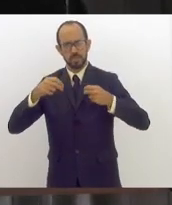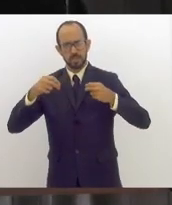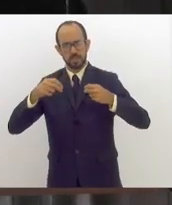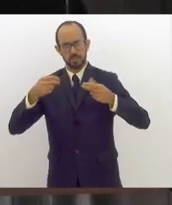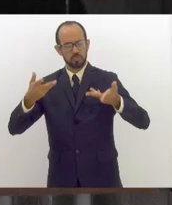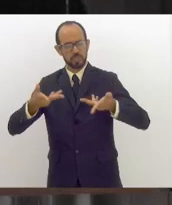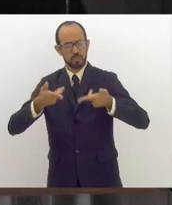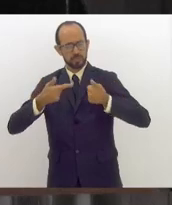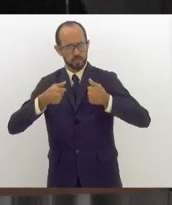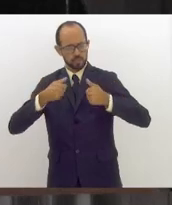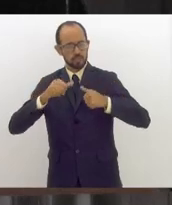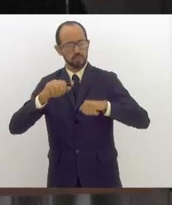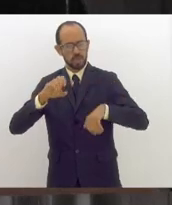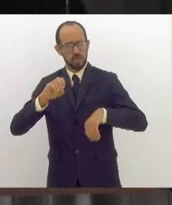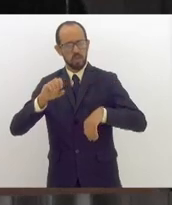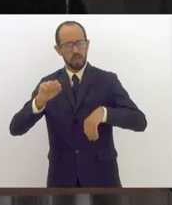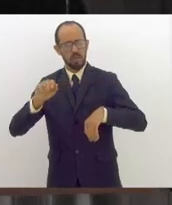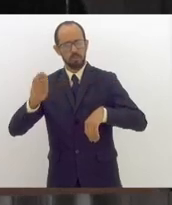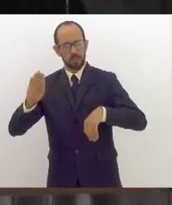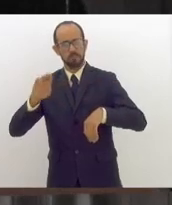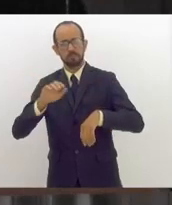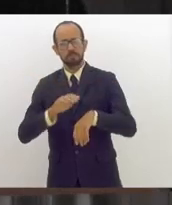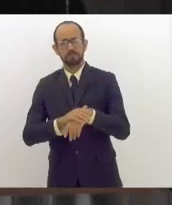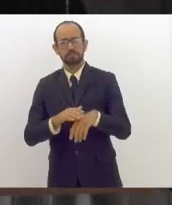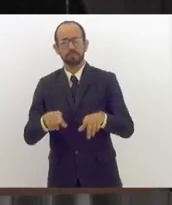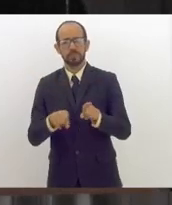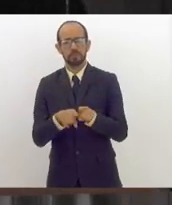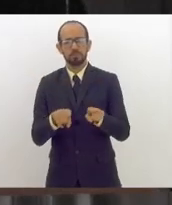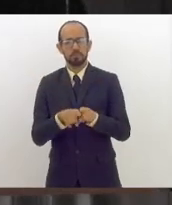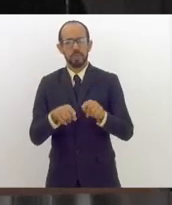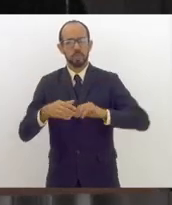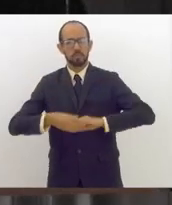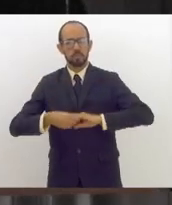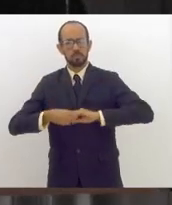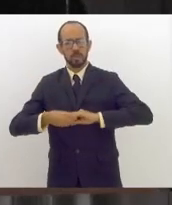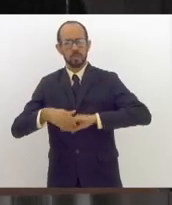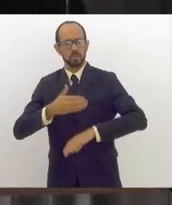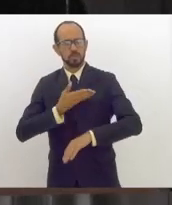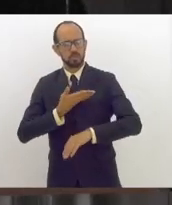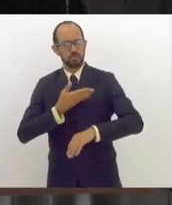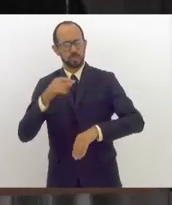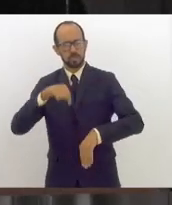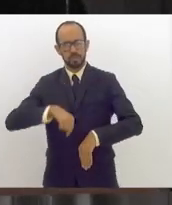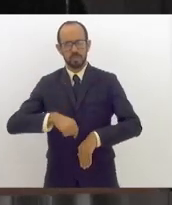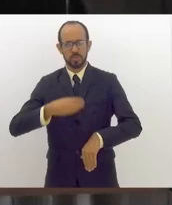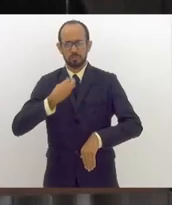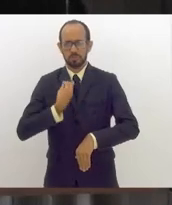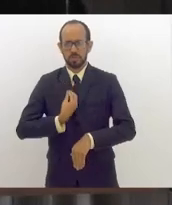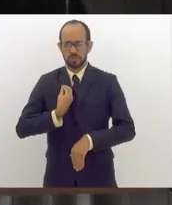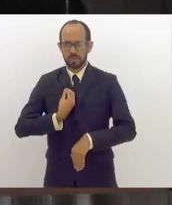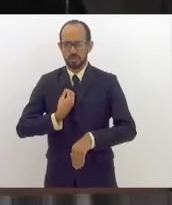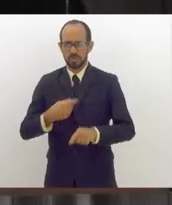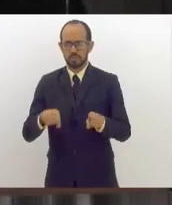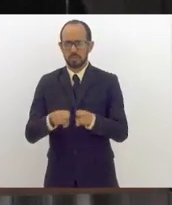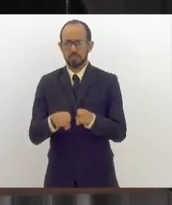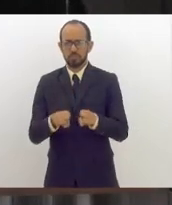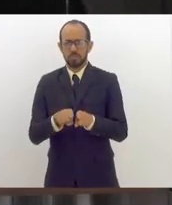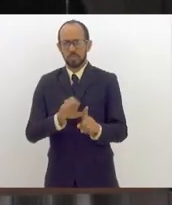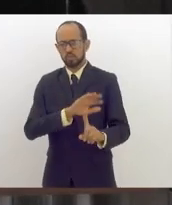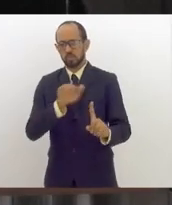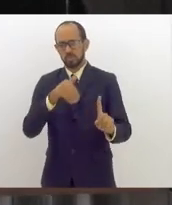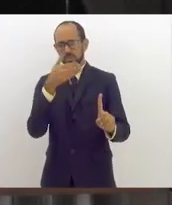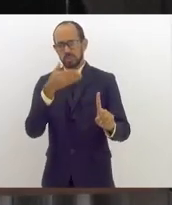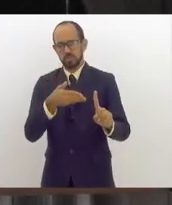advocacia cumprimento ainda os demais colegas aqui presente presentes e também os homenageados que comigo